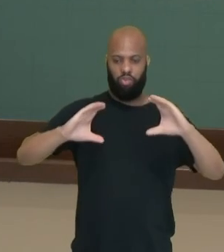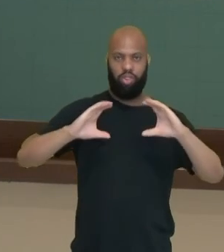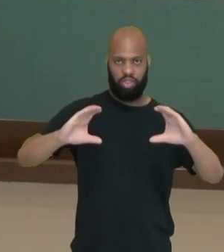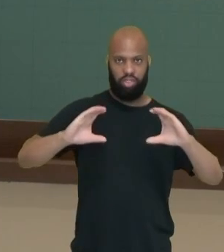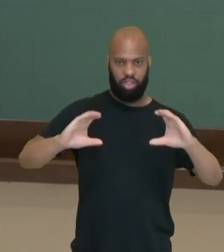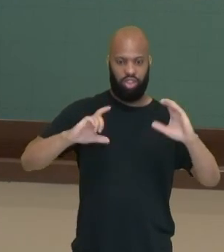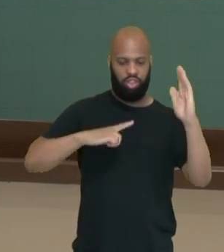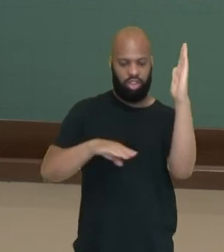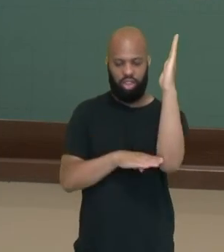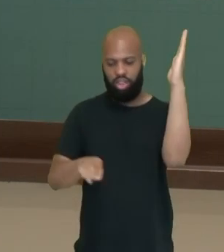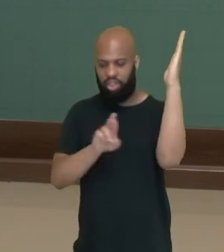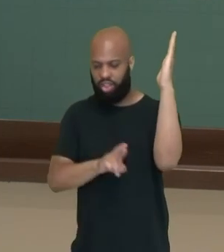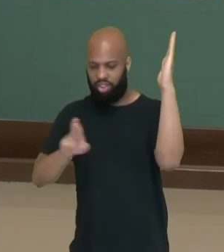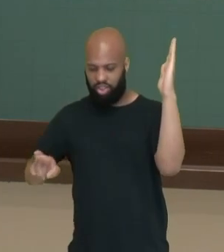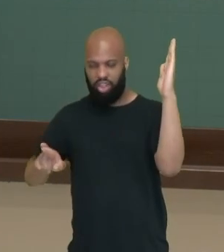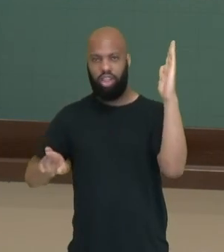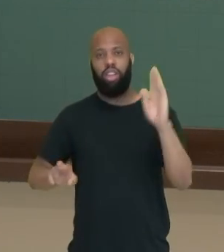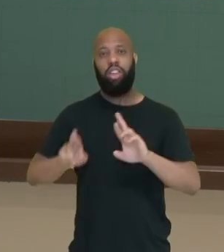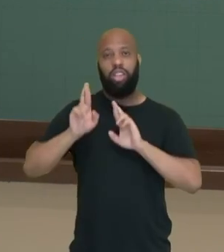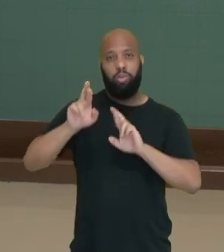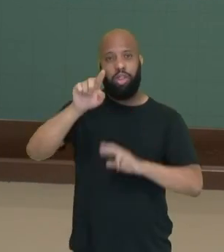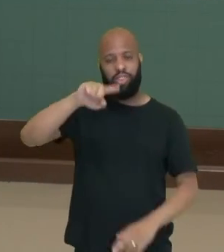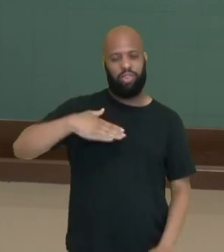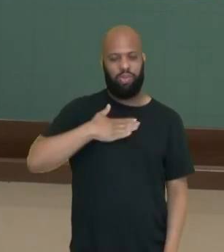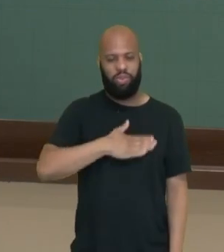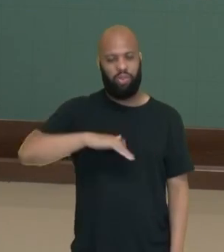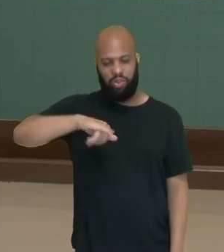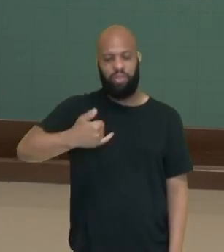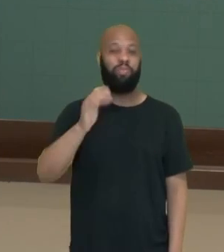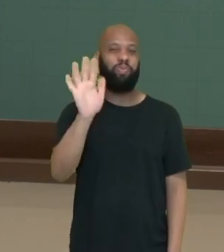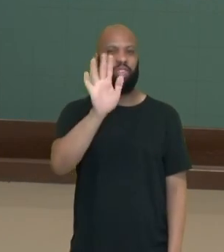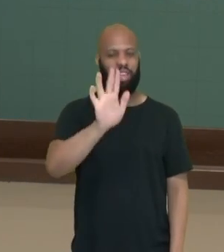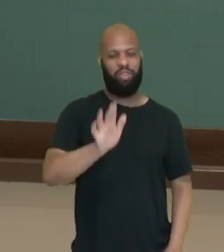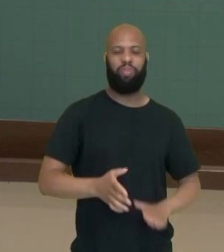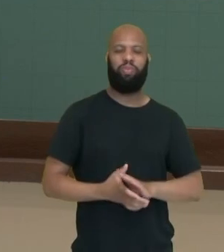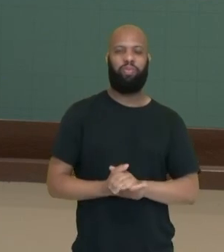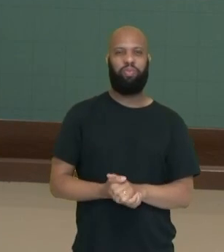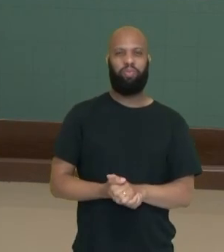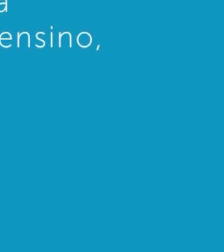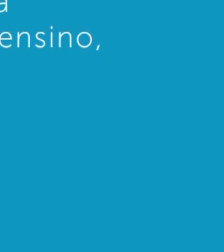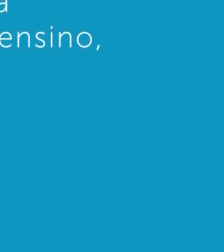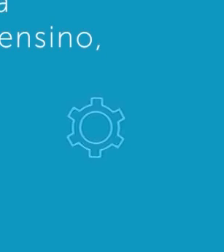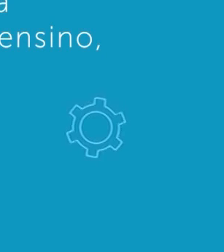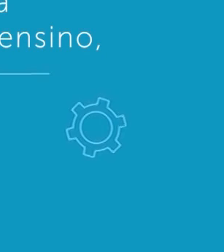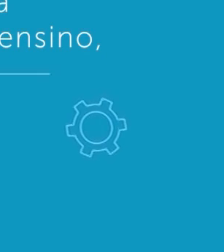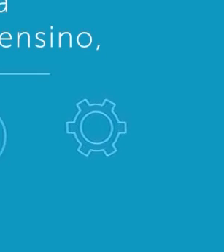zeros ou raízes da função quadrática. Espero que vocês tenham gostado e até breve!